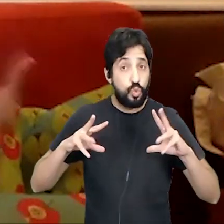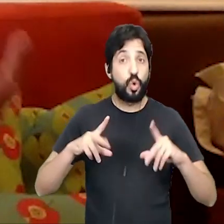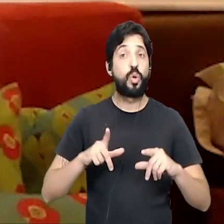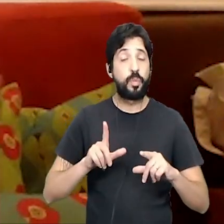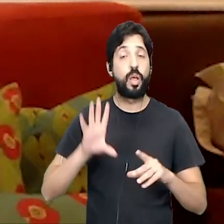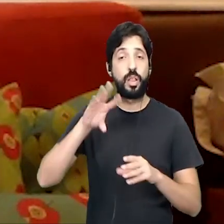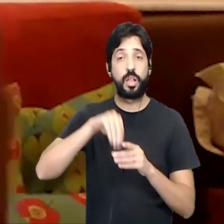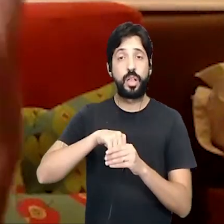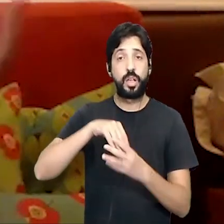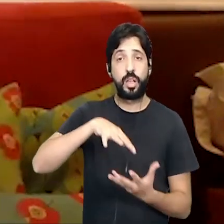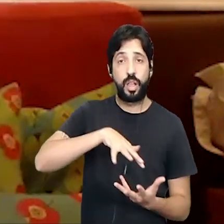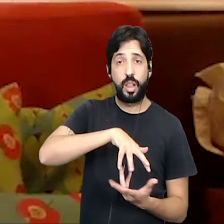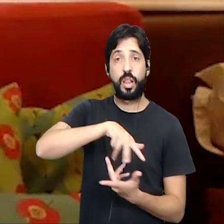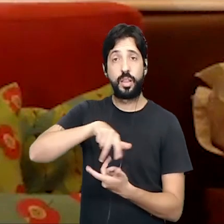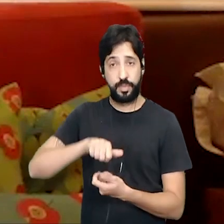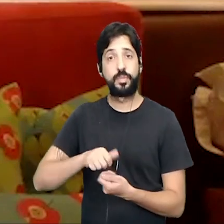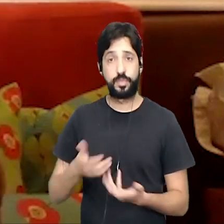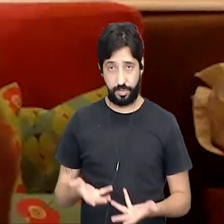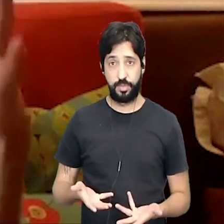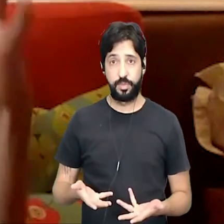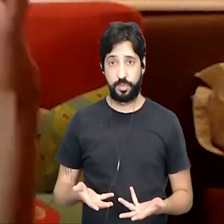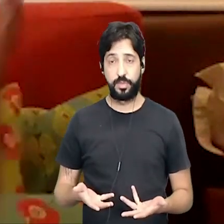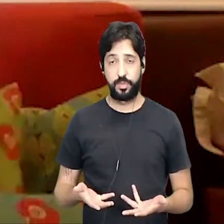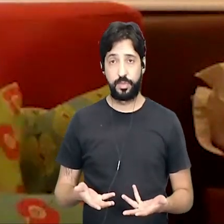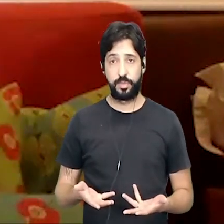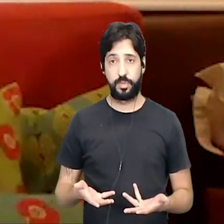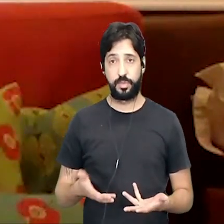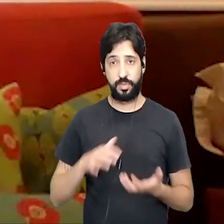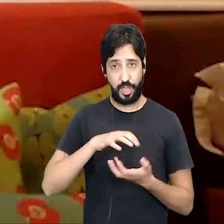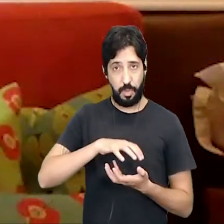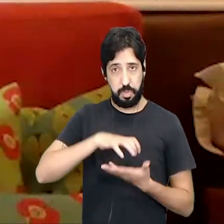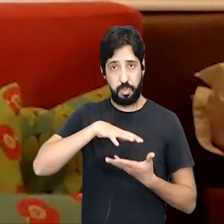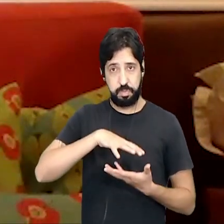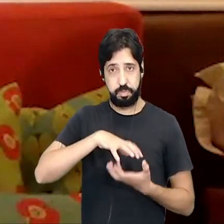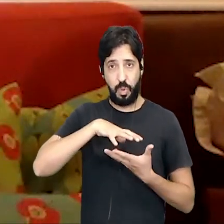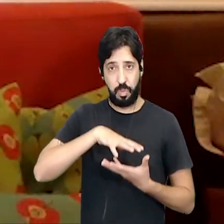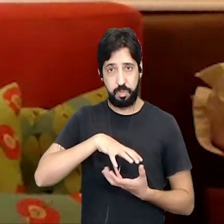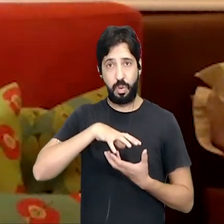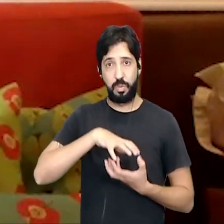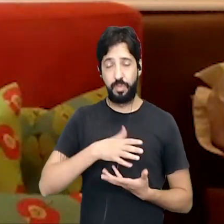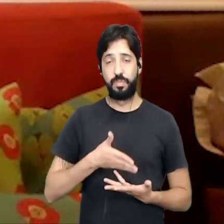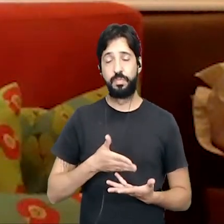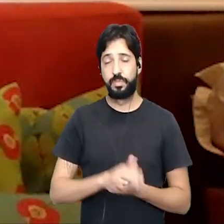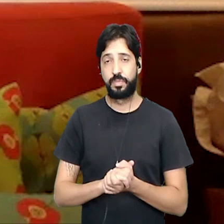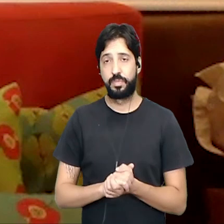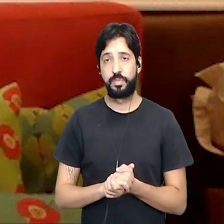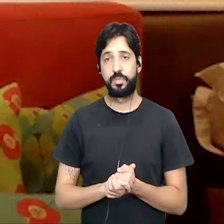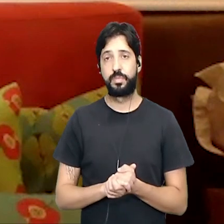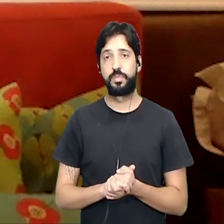estamos todos, somos todos habitantes desse organismo Gaia,